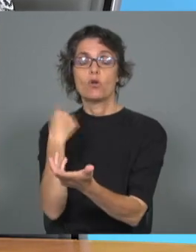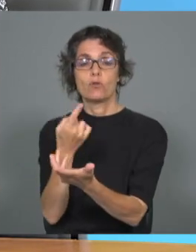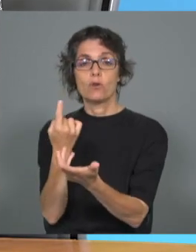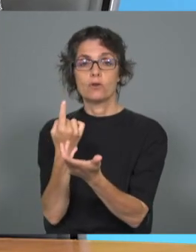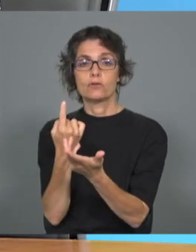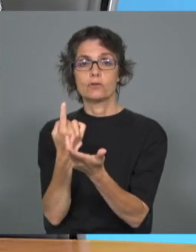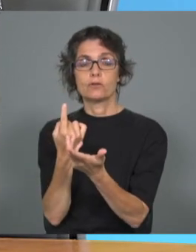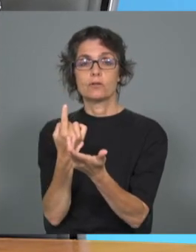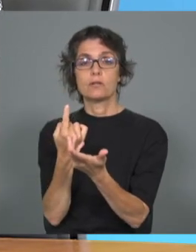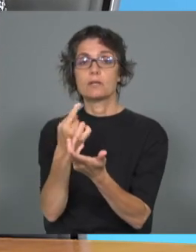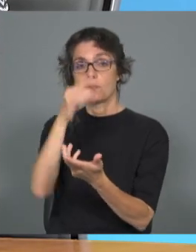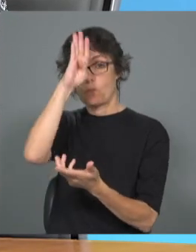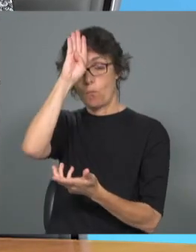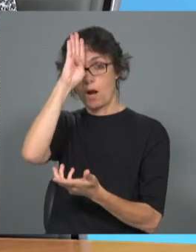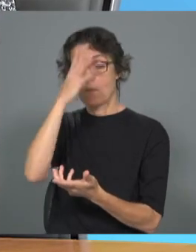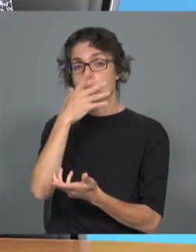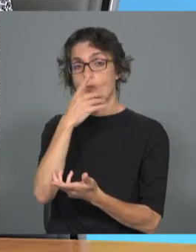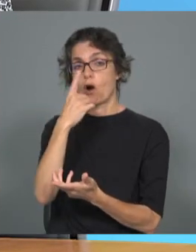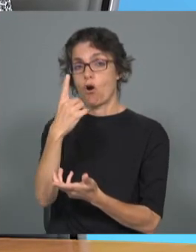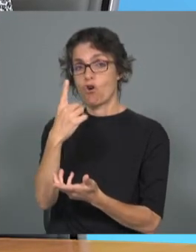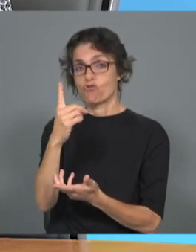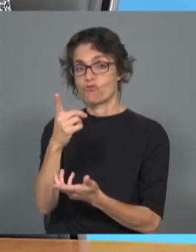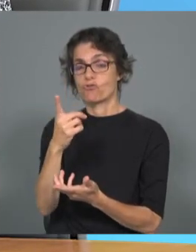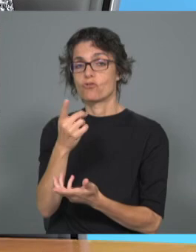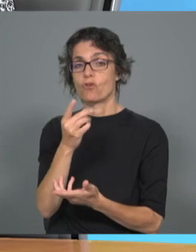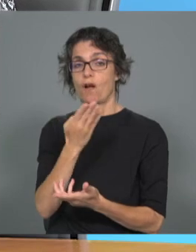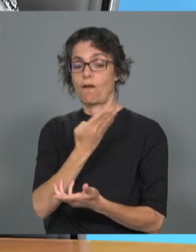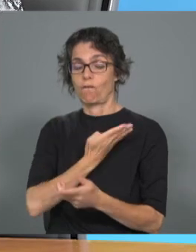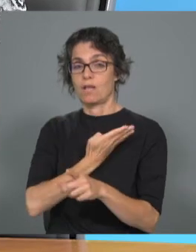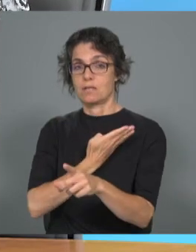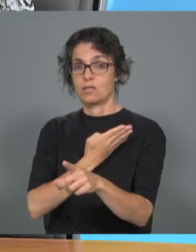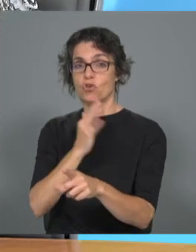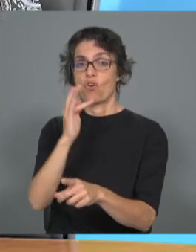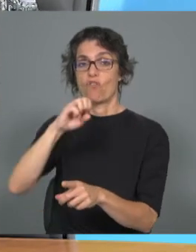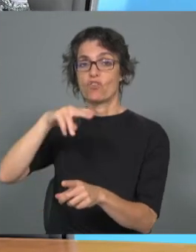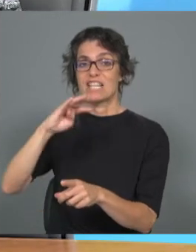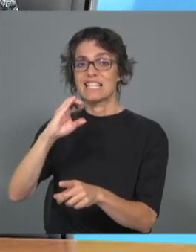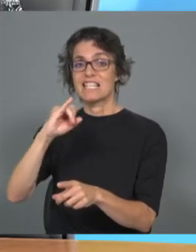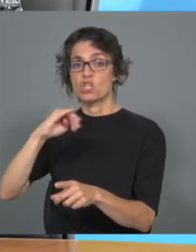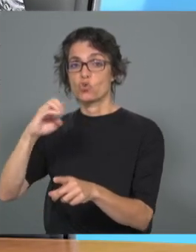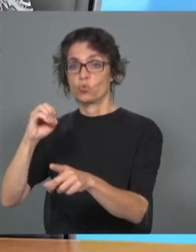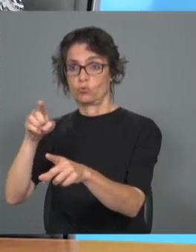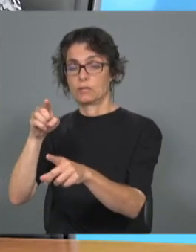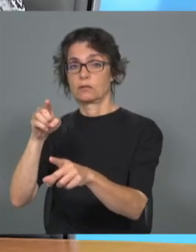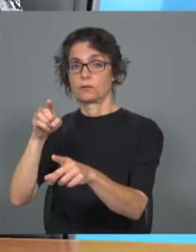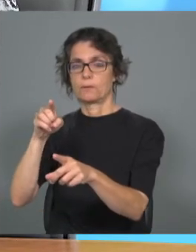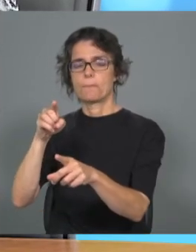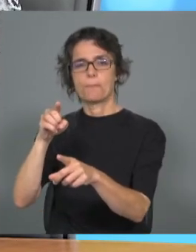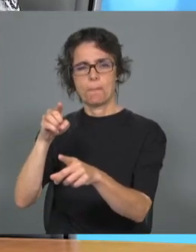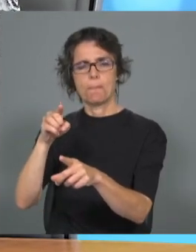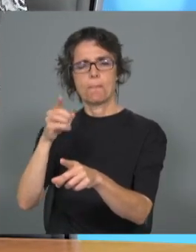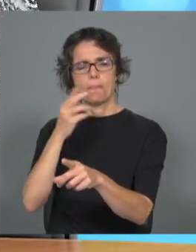fizeram, mas também temos um Papa Francisco que muito facilmente mostra e concretiza aquilo que ele